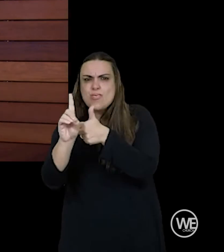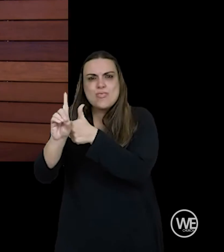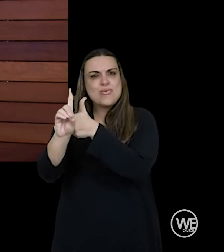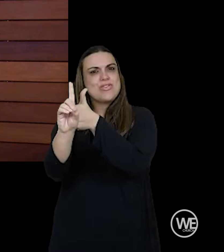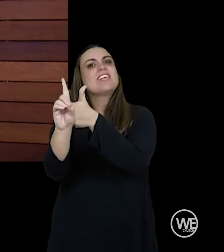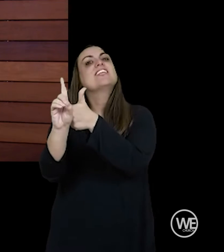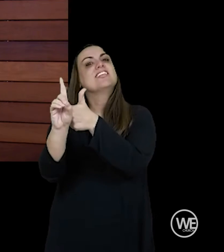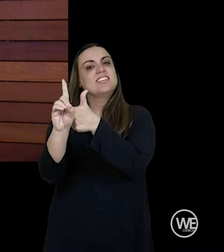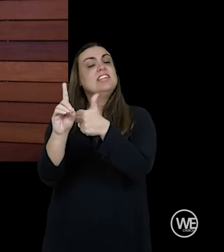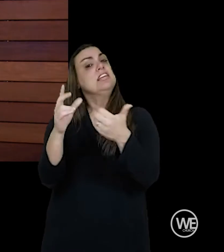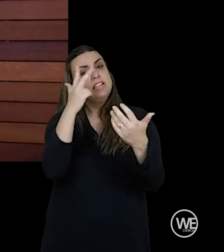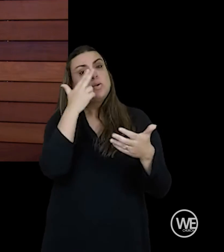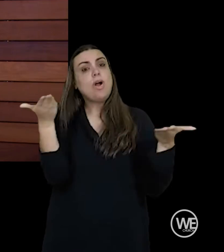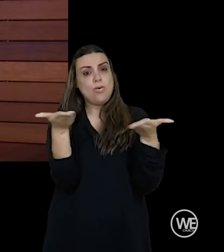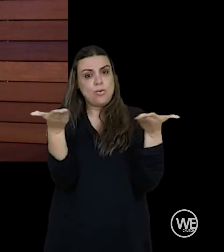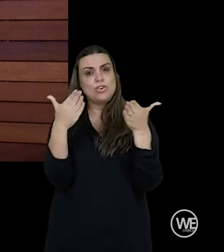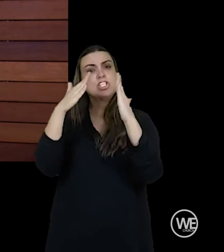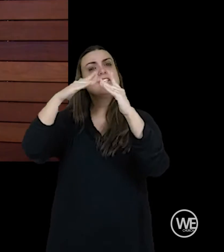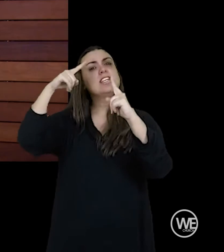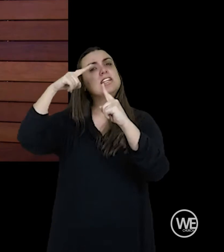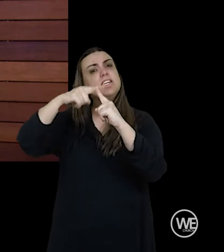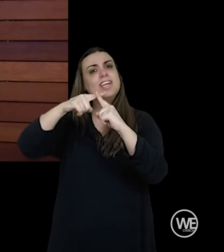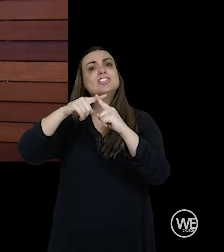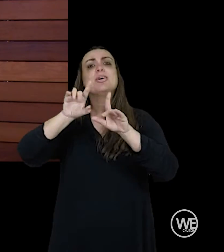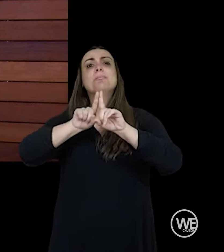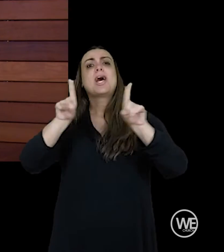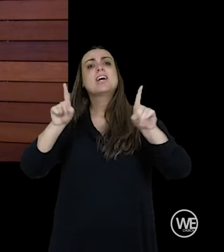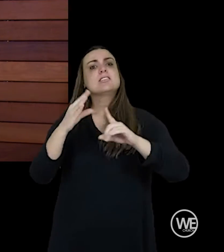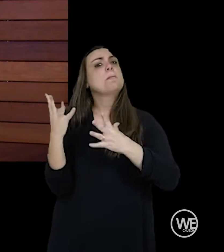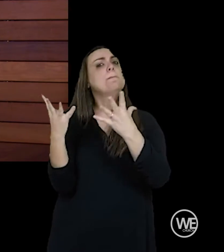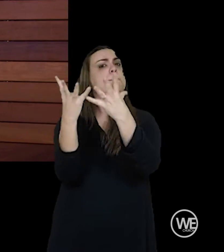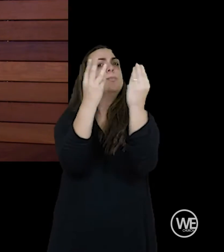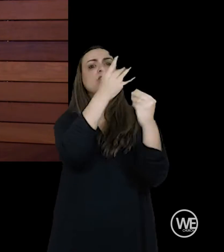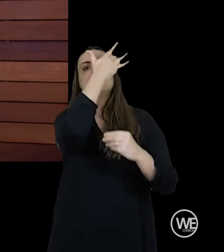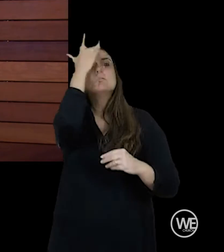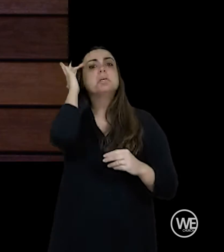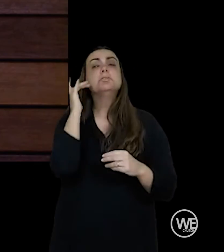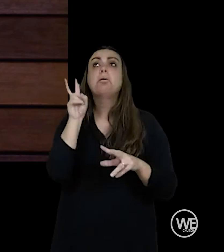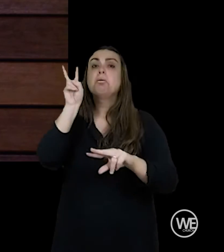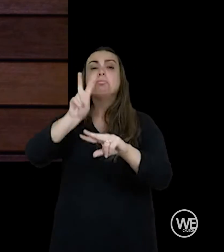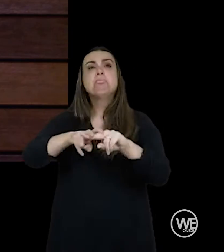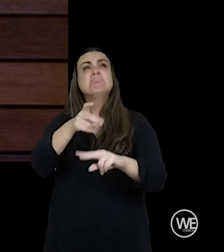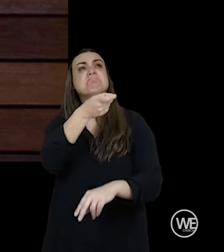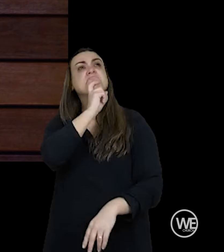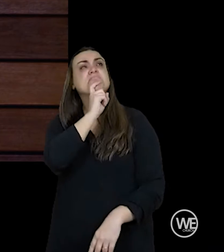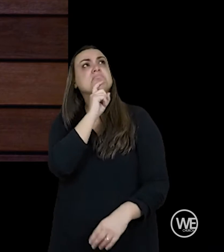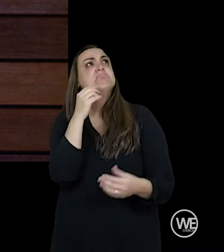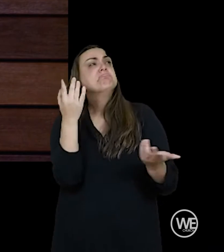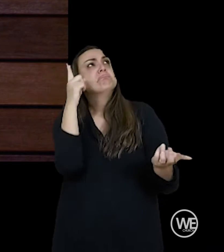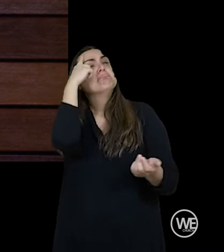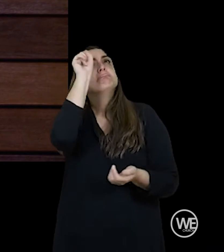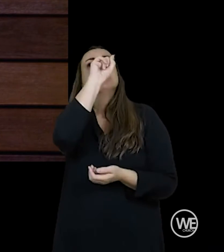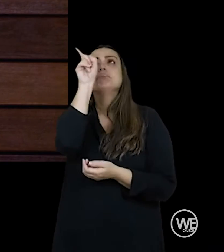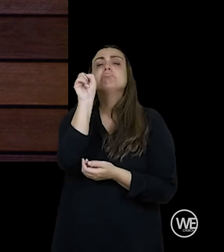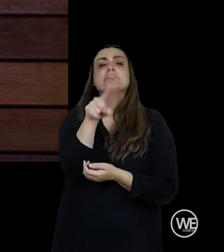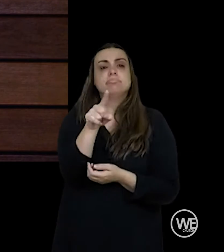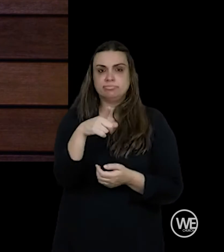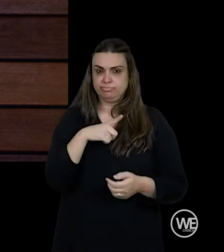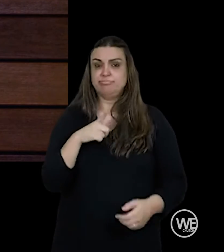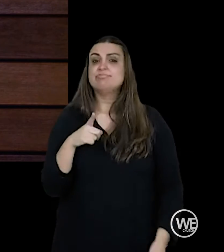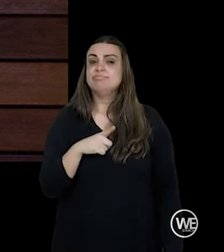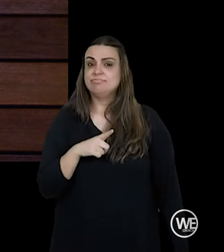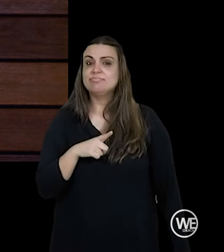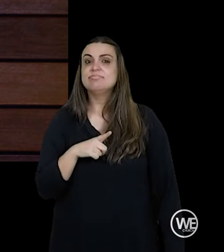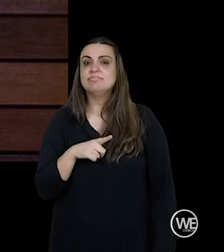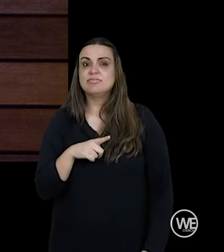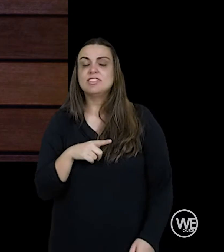como hoje igrejas vão à igreja e não sabem a quem estão servindo, a quem estão seguindo e por que estão seguindo, né? Mas eu